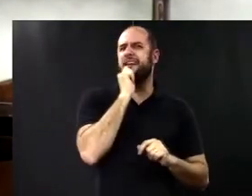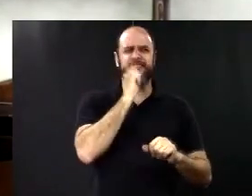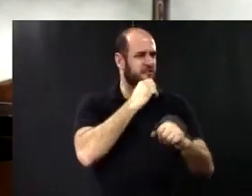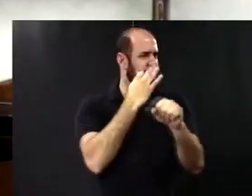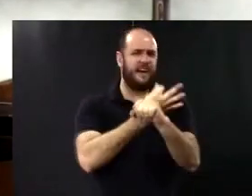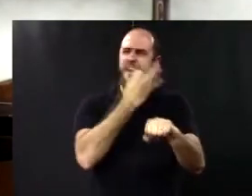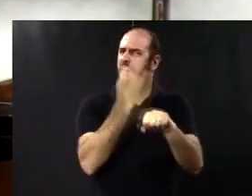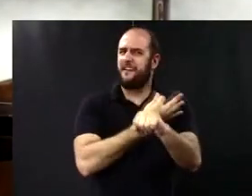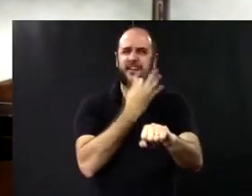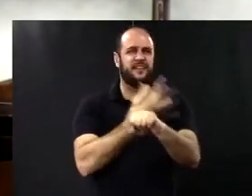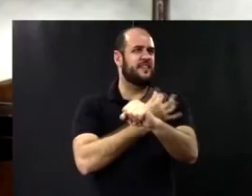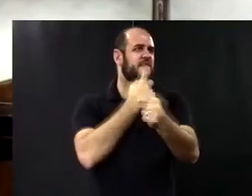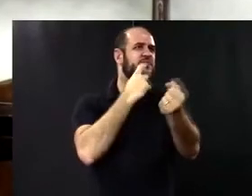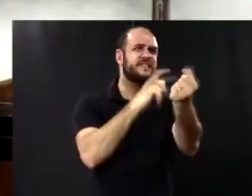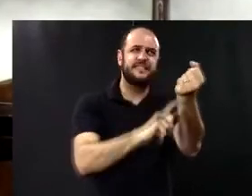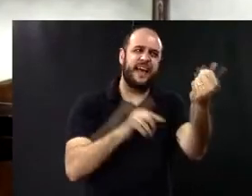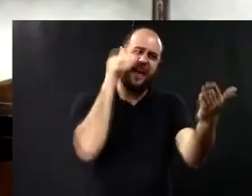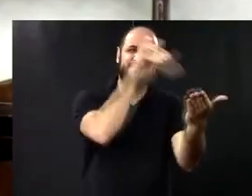sangue.